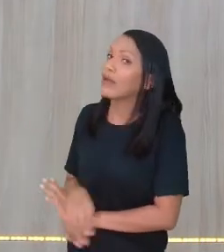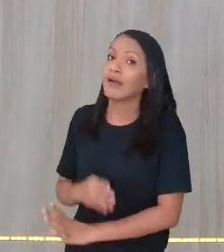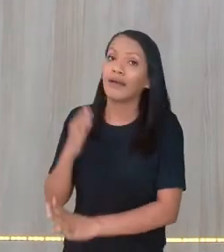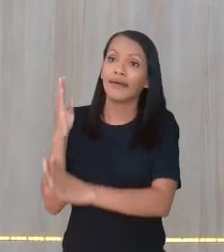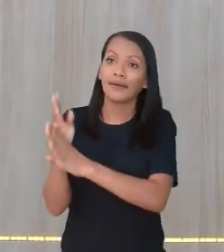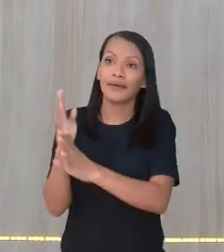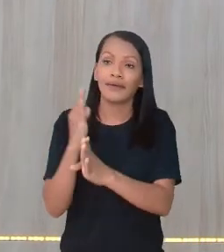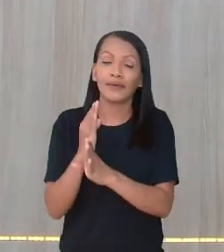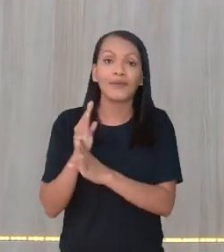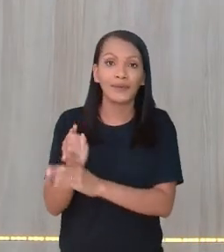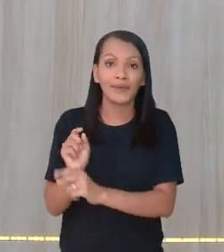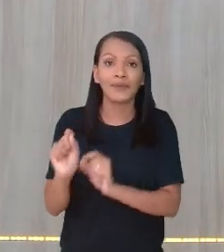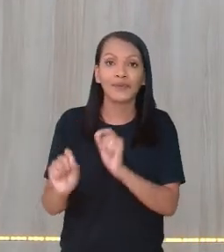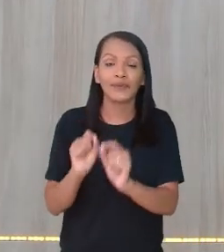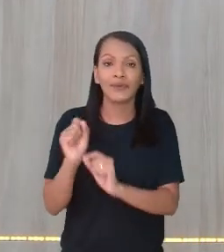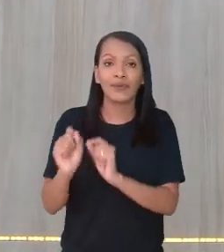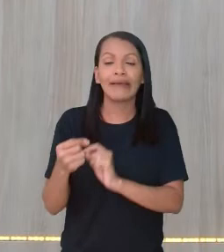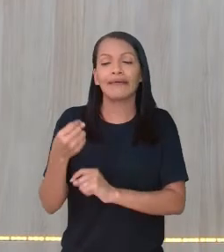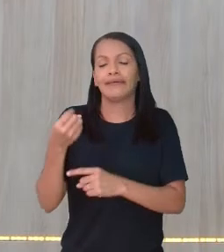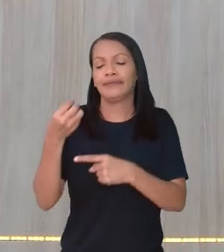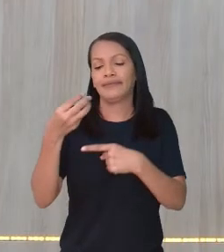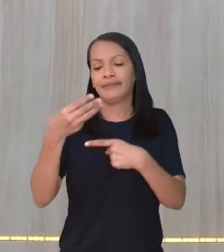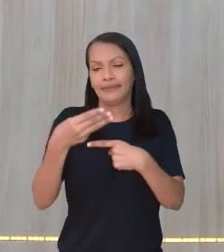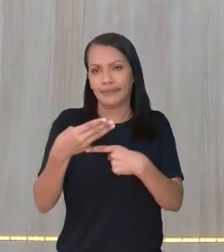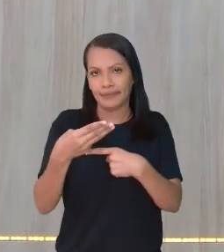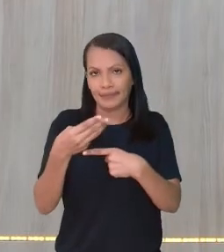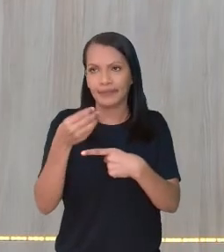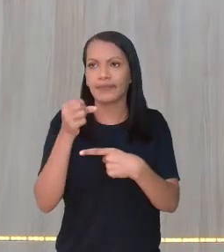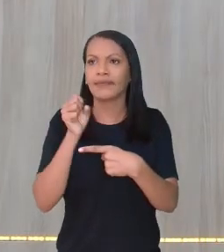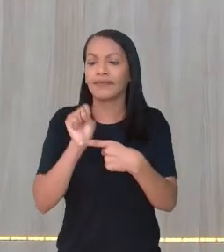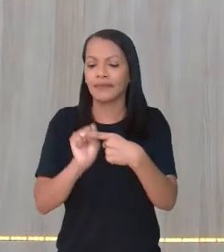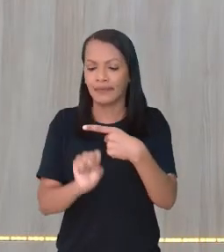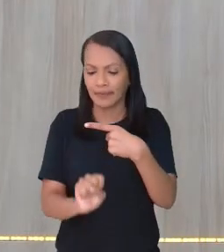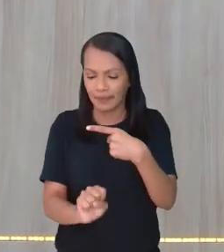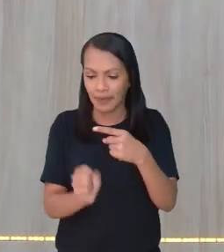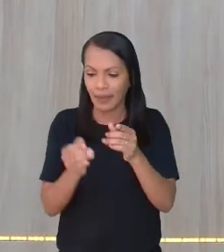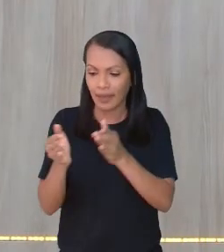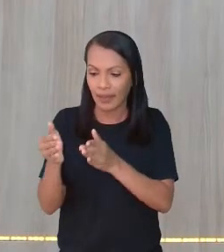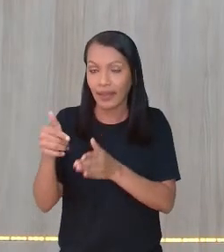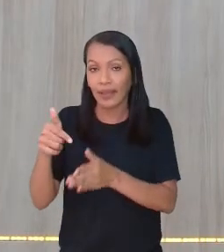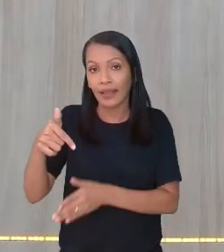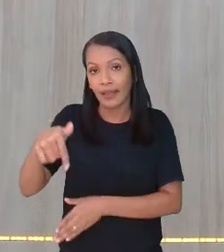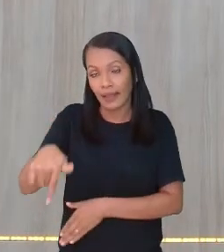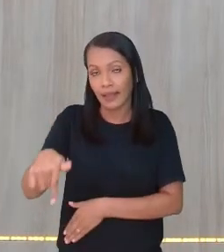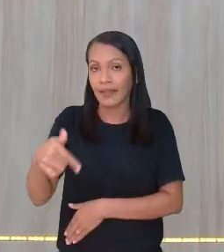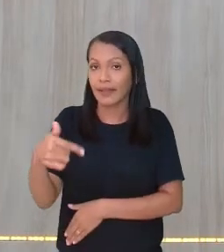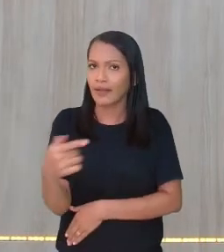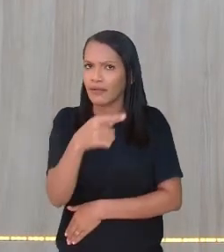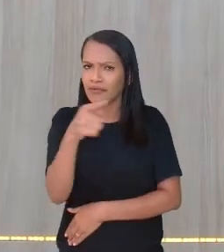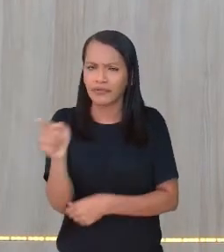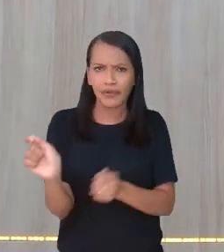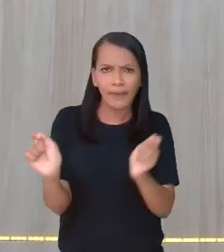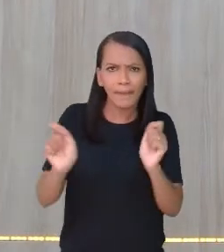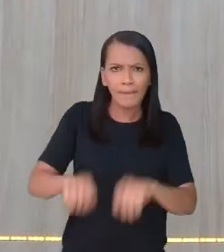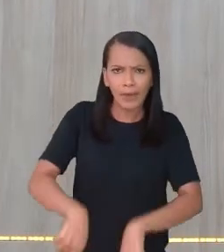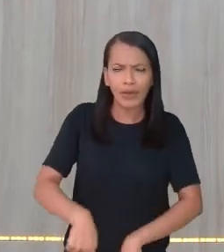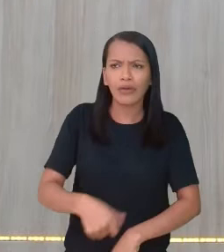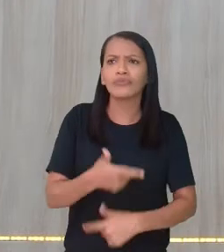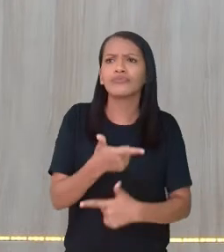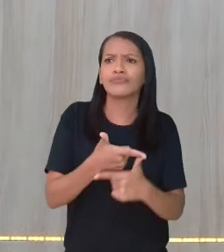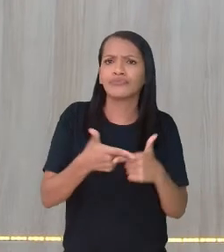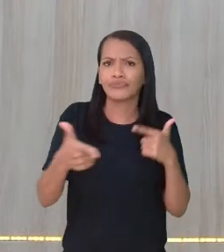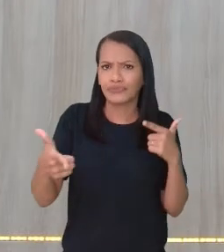aí e calcular 3/8 de 72, certo? Então, você pode dividir aqui os